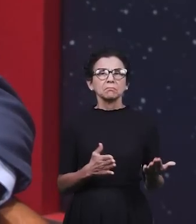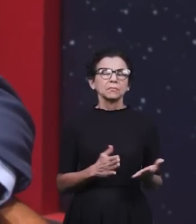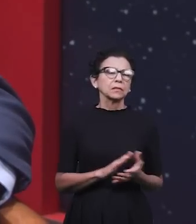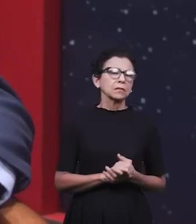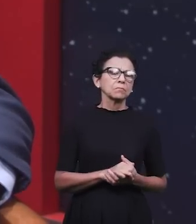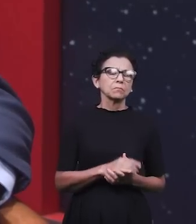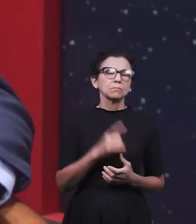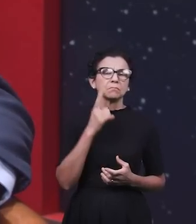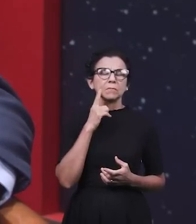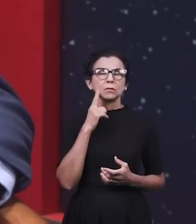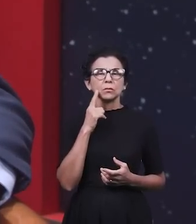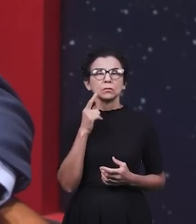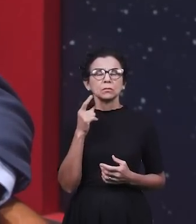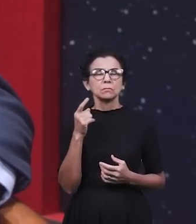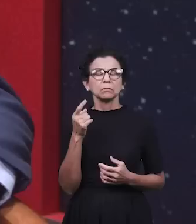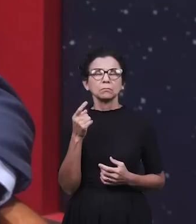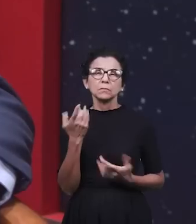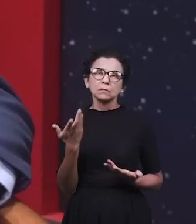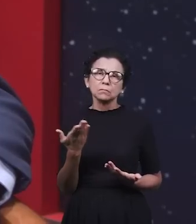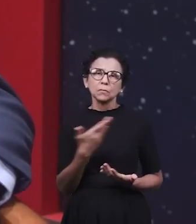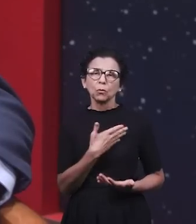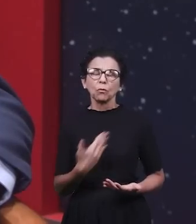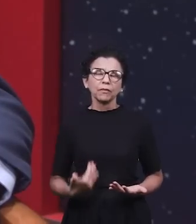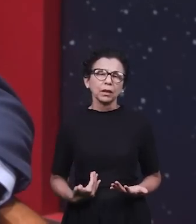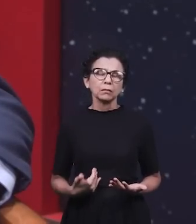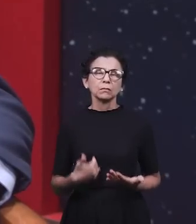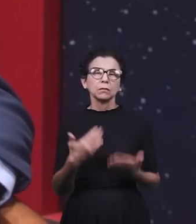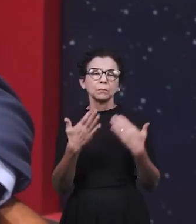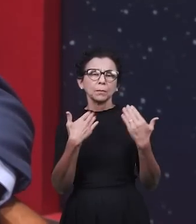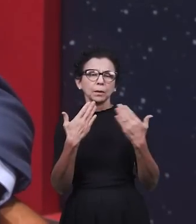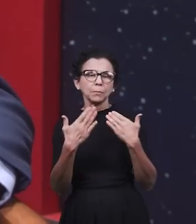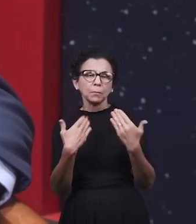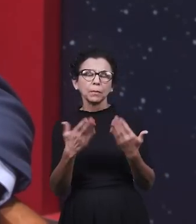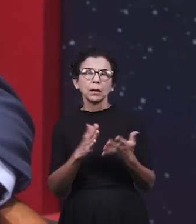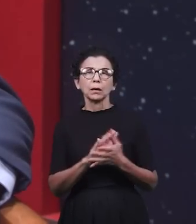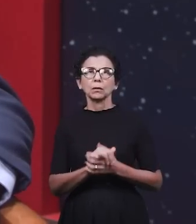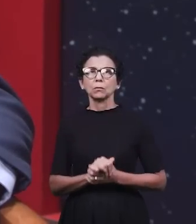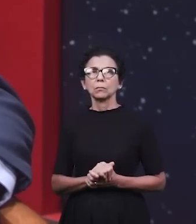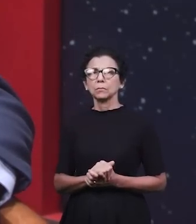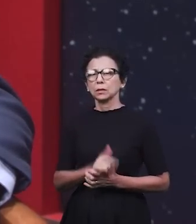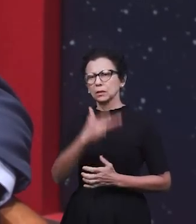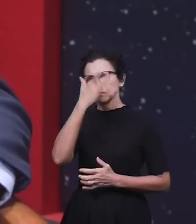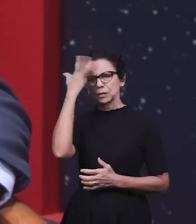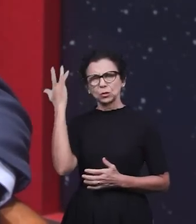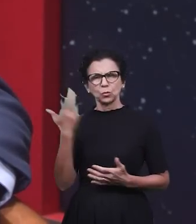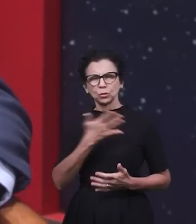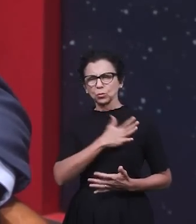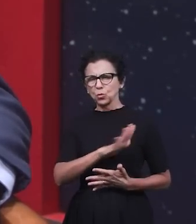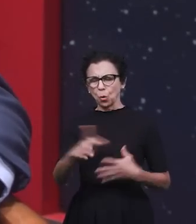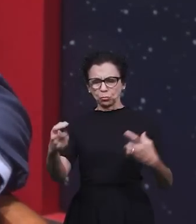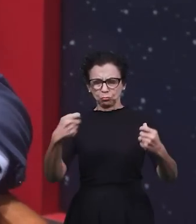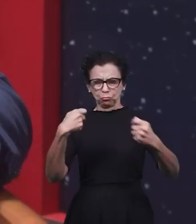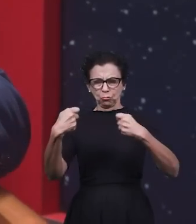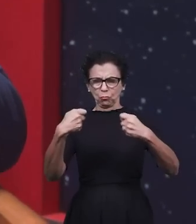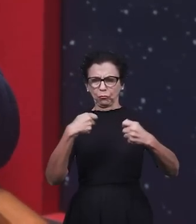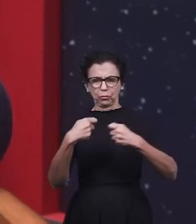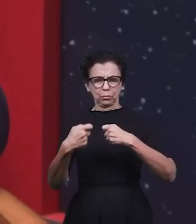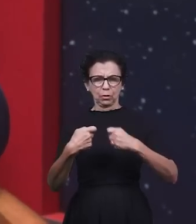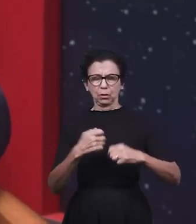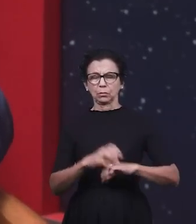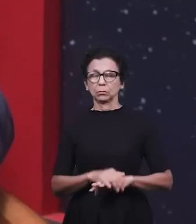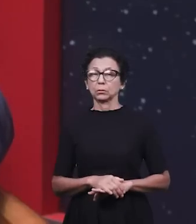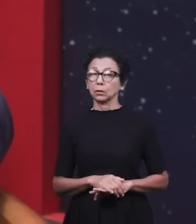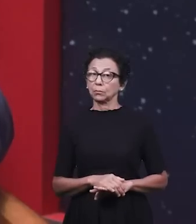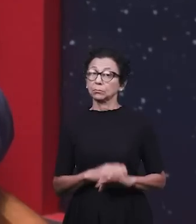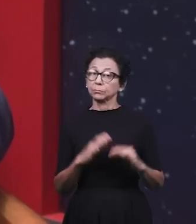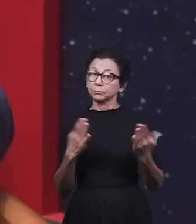sobre governo. O ser humano não gosta de ser governado. Isso vai contra a natureza. O Daniel falou que o homem precisa ter uma experiência